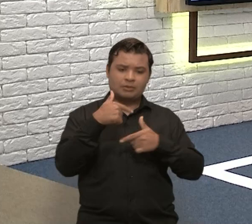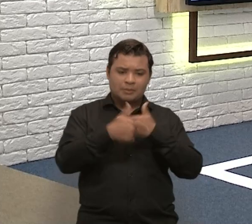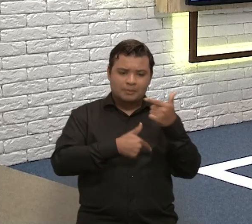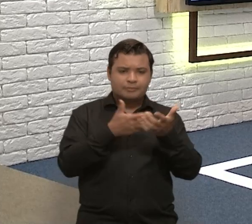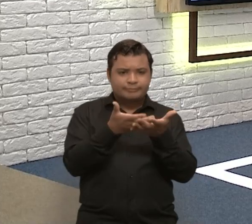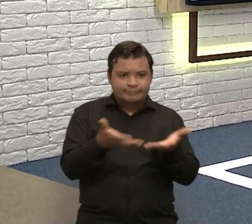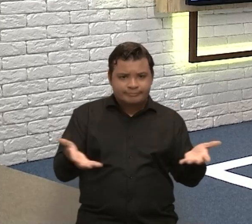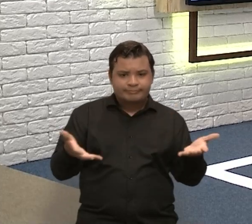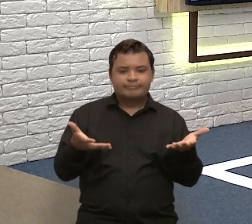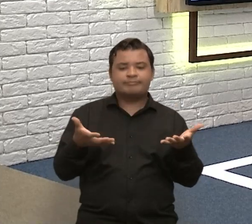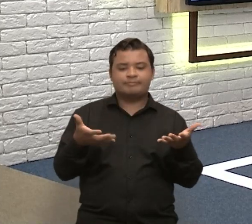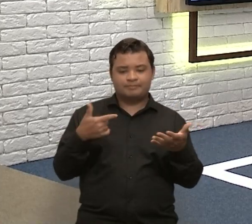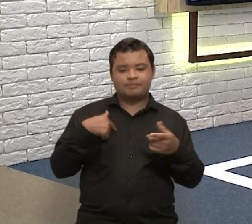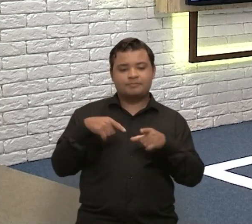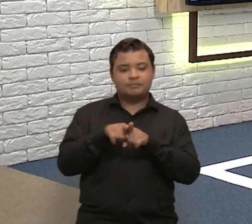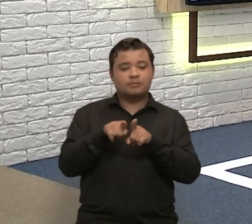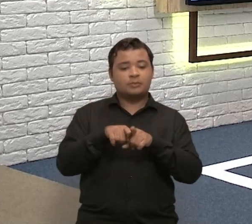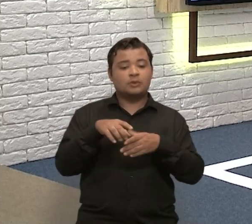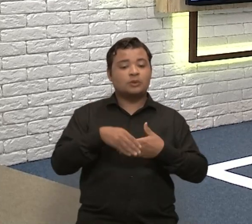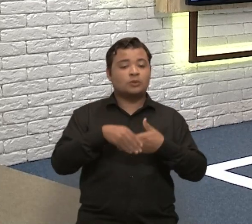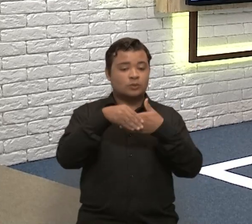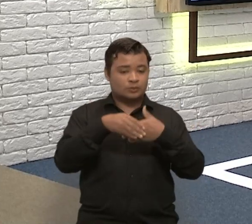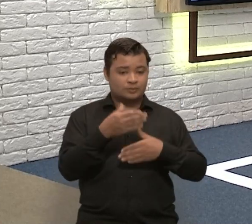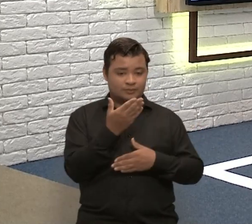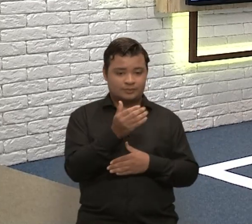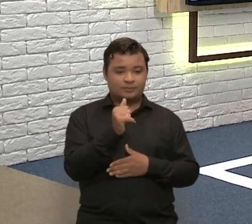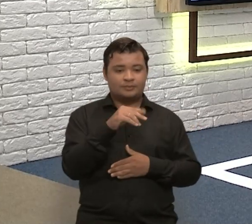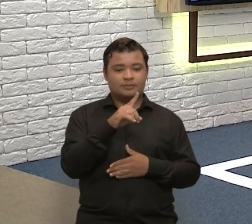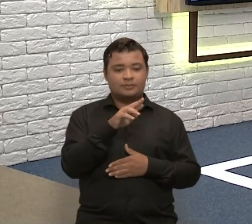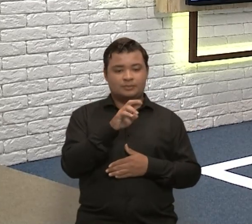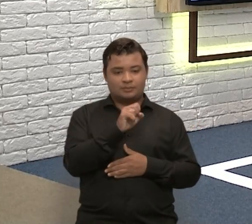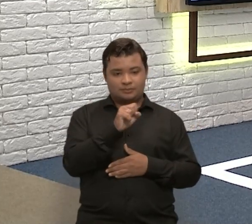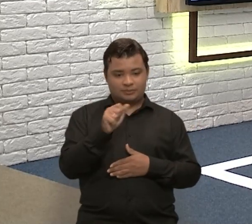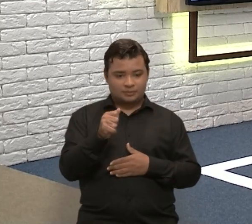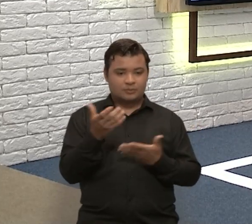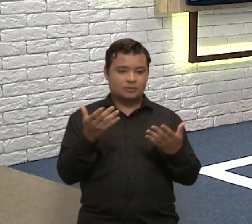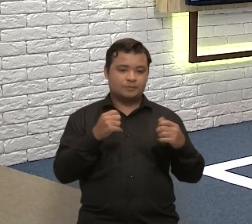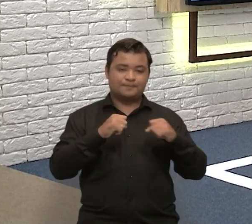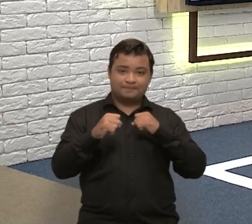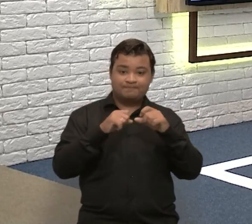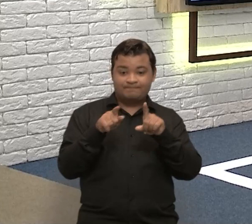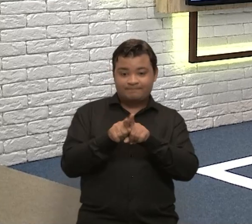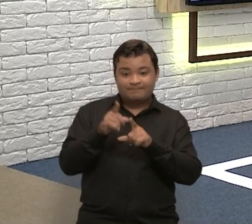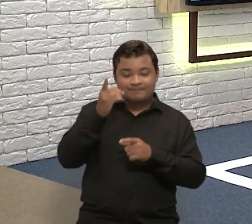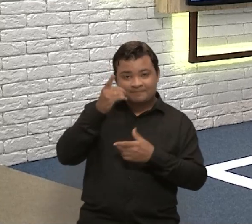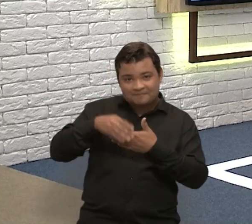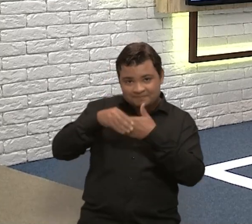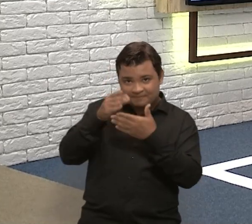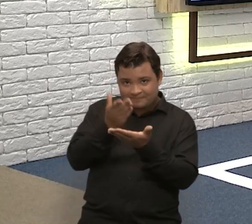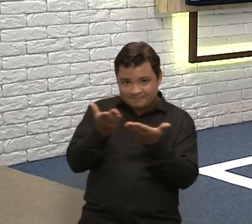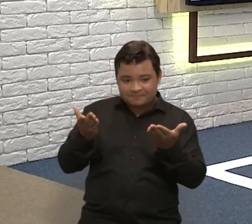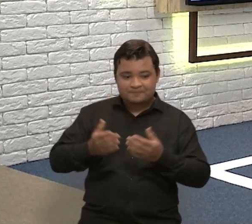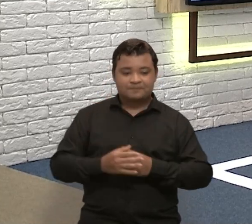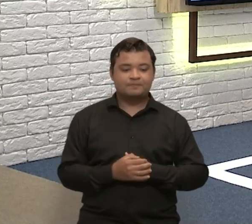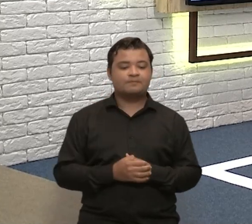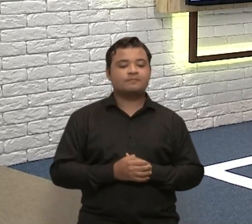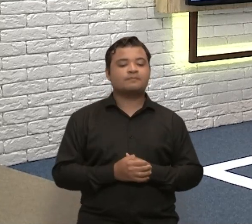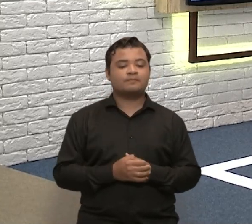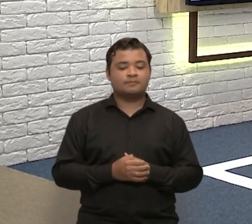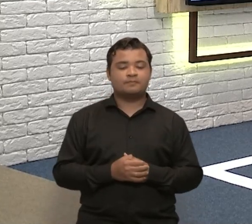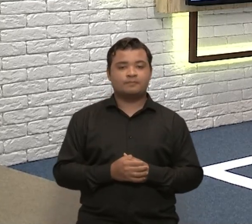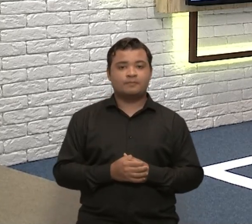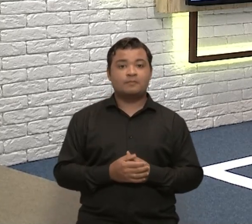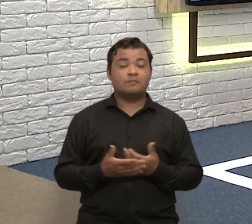evento. Cumprimento também a Andressa, nossa debatedora, e Diogo. Bom, e nós vamos falar